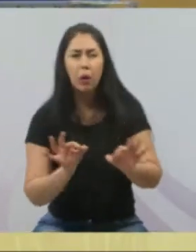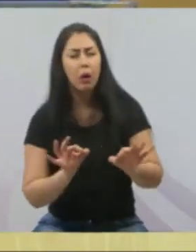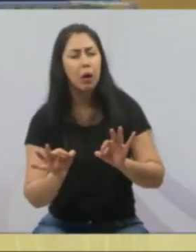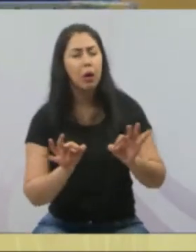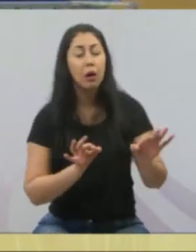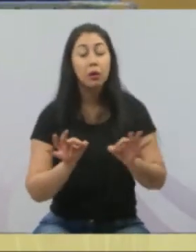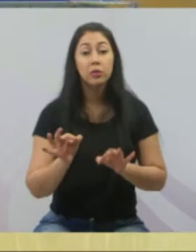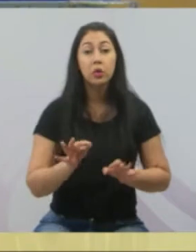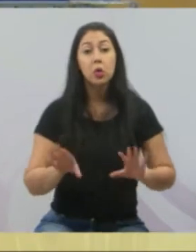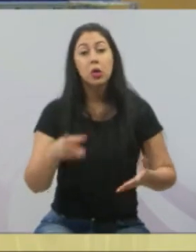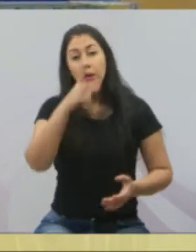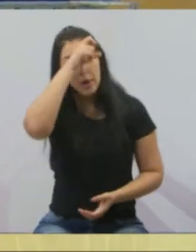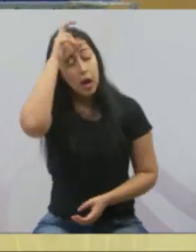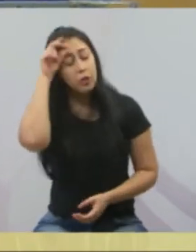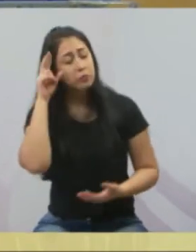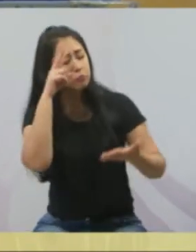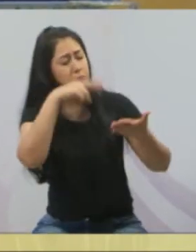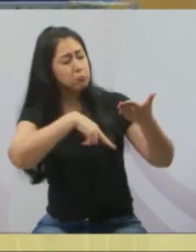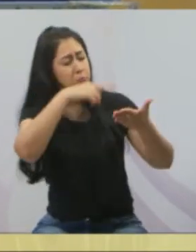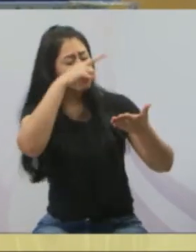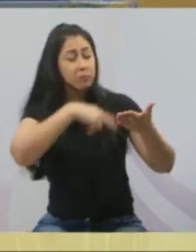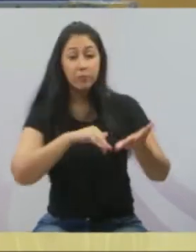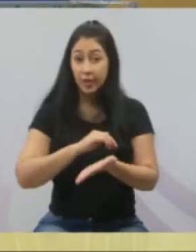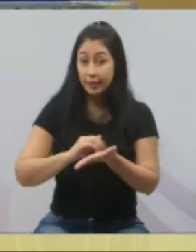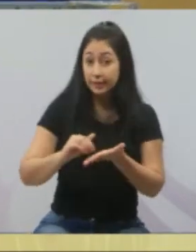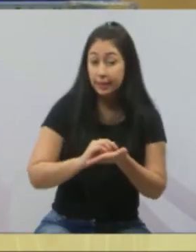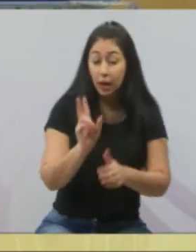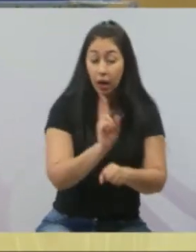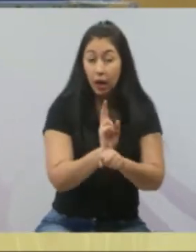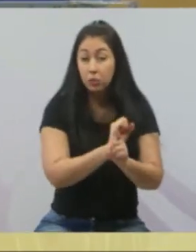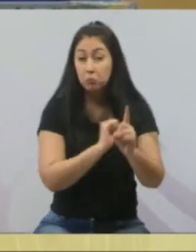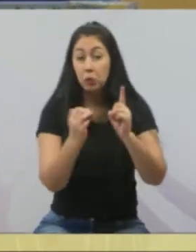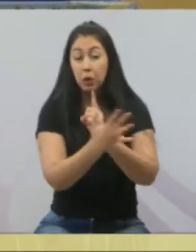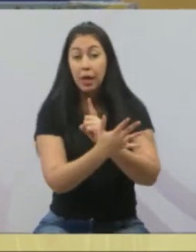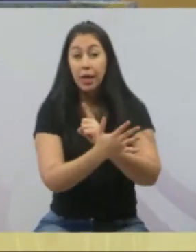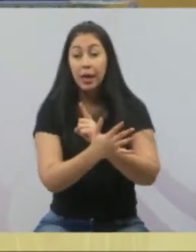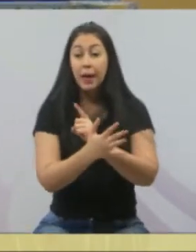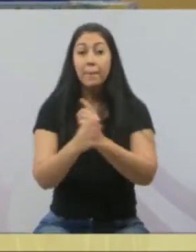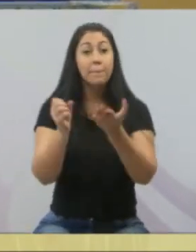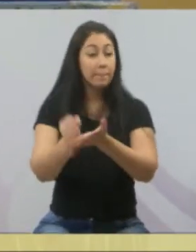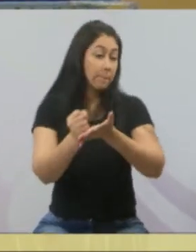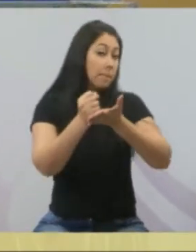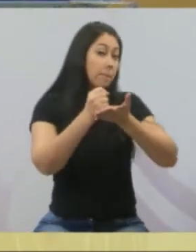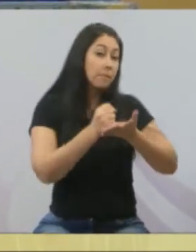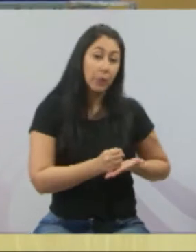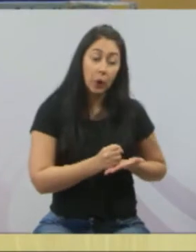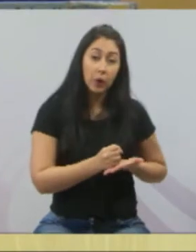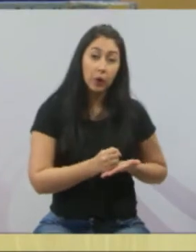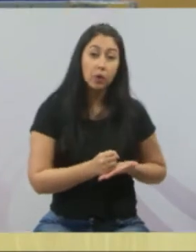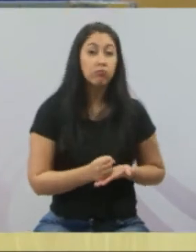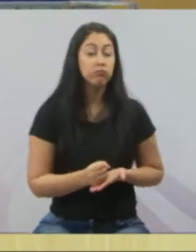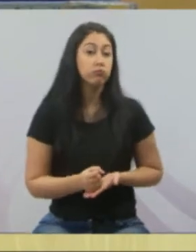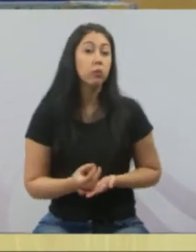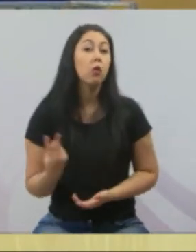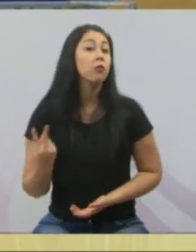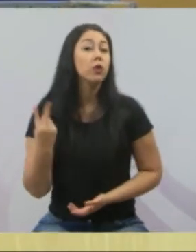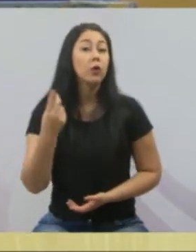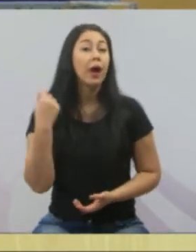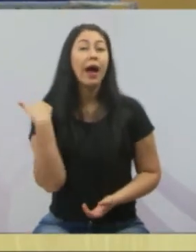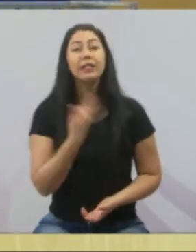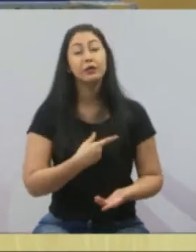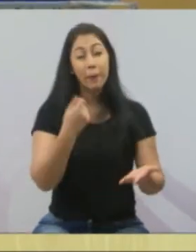e, antecipando o agradecimento pela atenção dispensada, subscrevemos. Vereador Valmir Parque do Meia Lua. Requerimento número 237. Requeremos